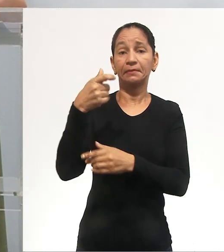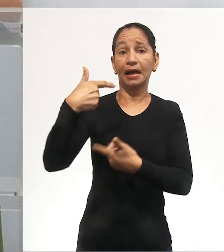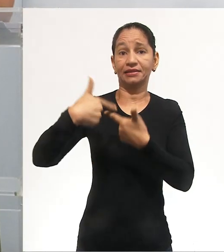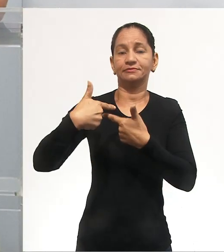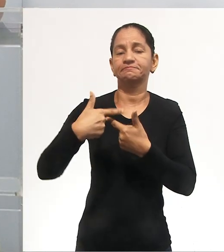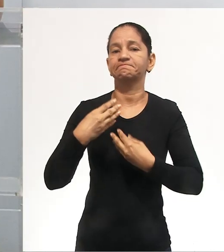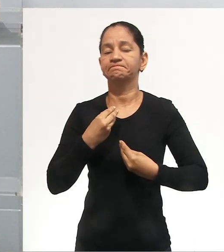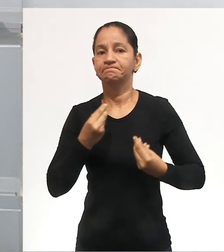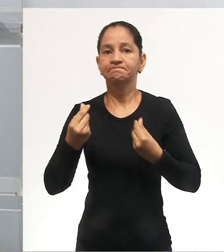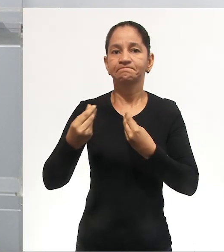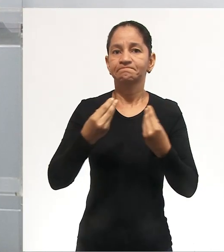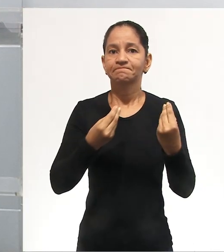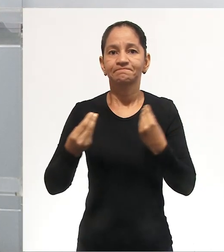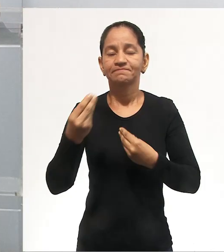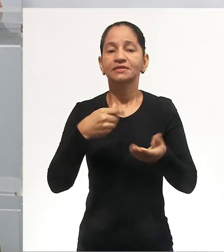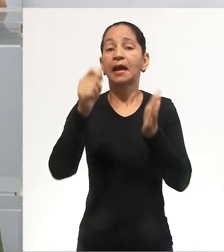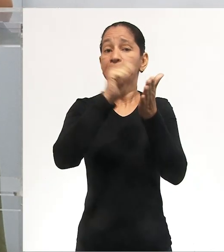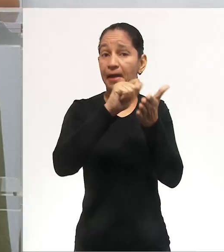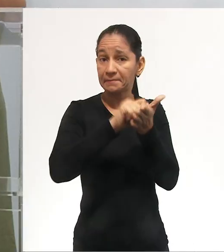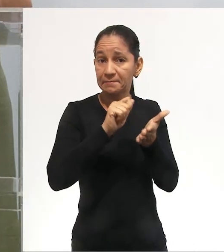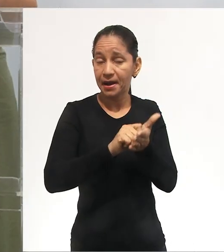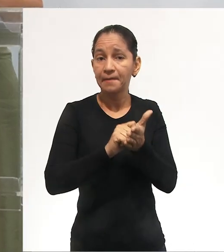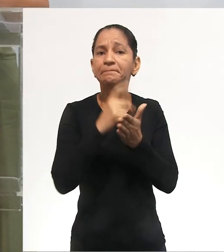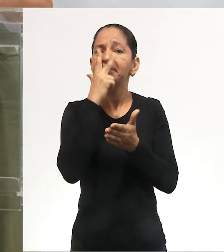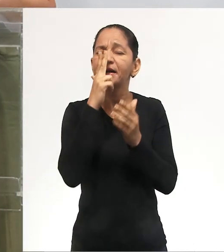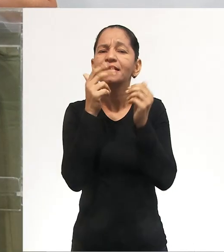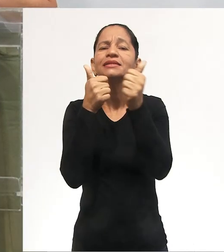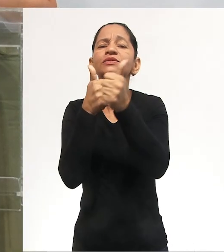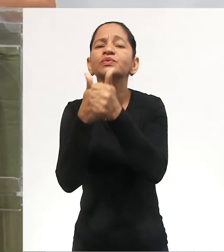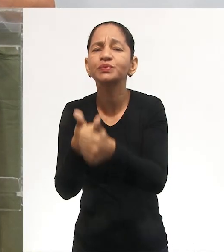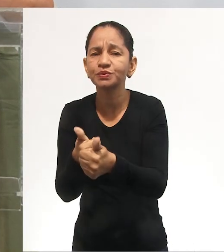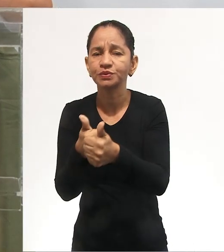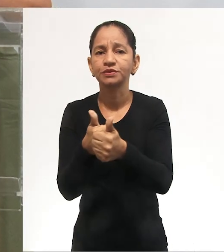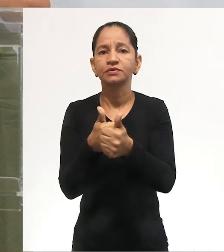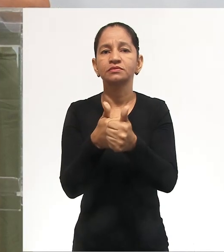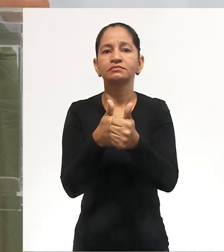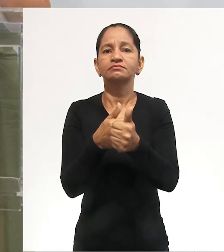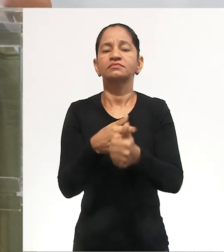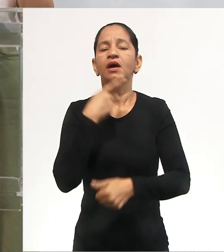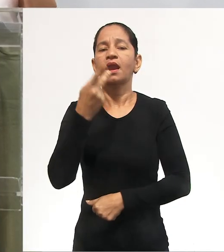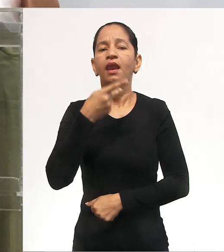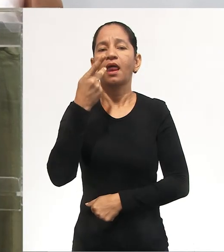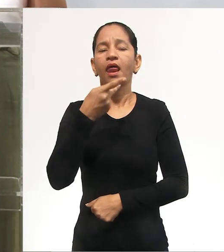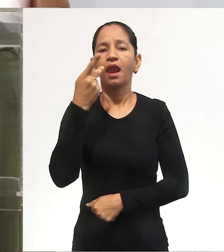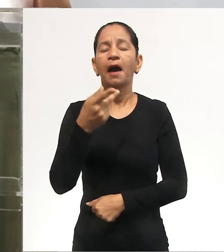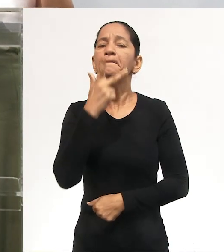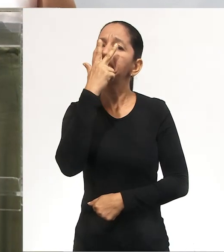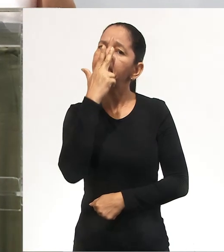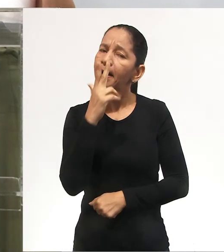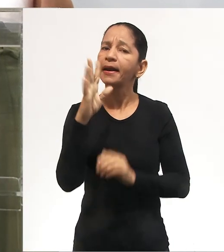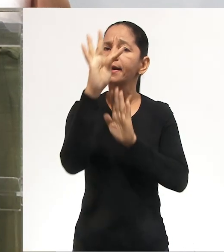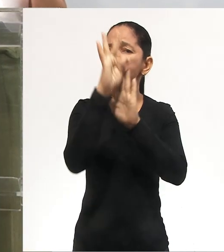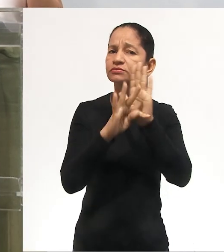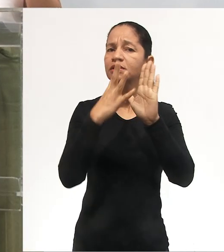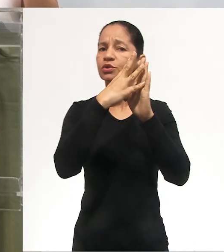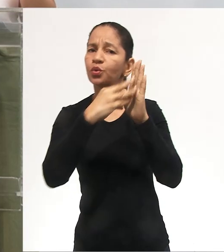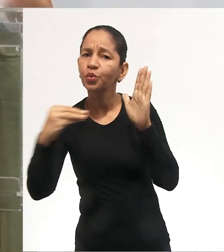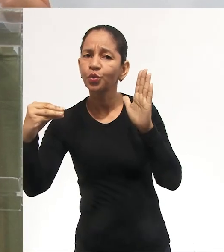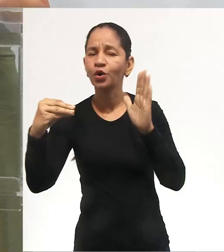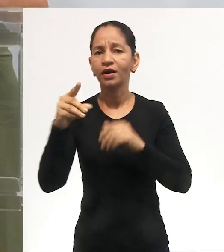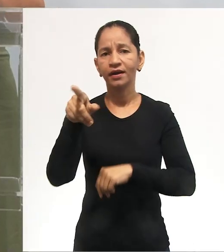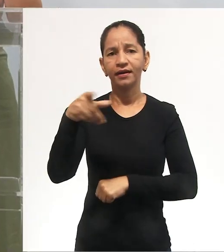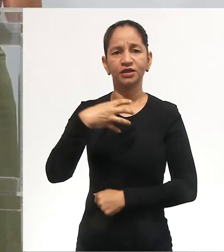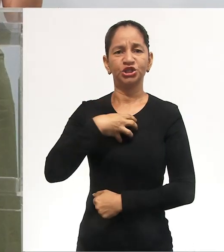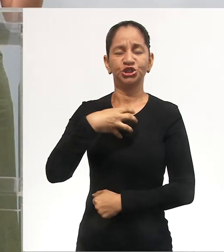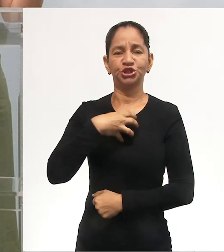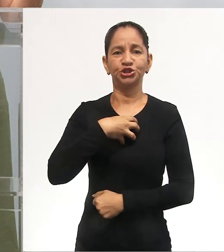cobrada e trabalhada, né, na escrita. Então, a linguagem formal, ela deve ser utilizada, por